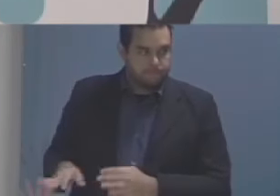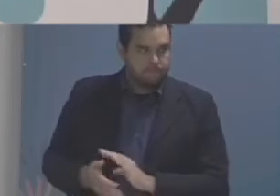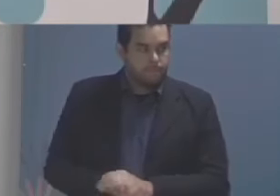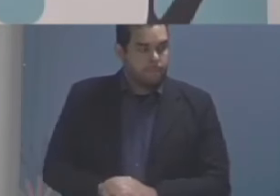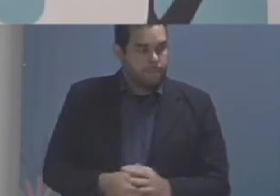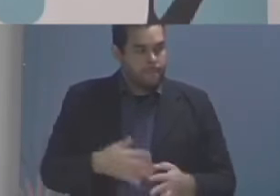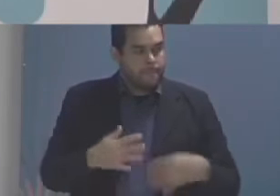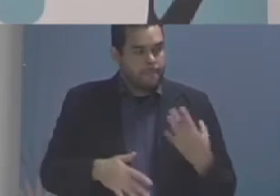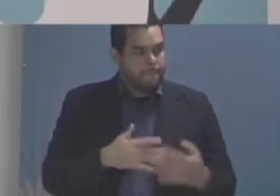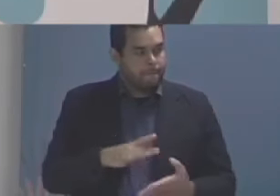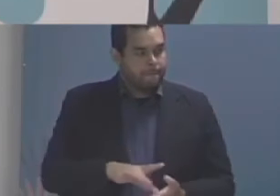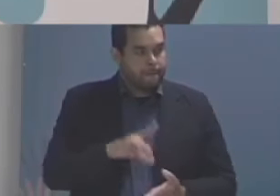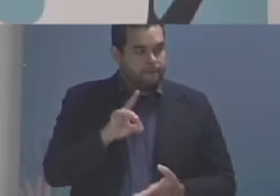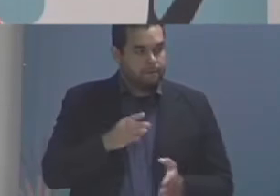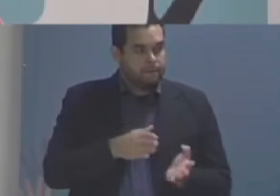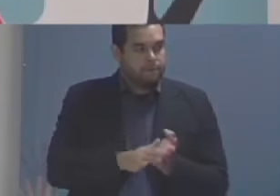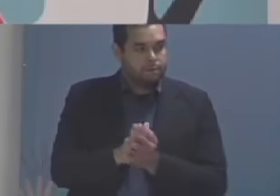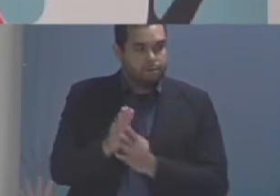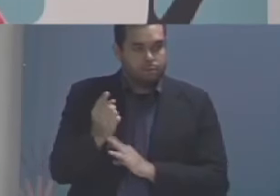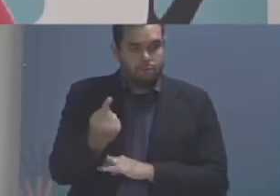sorteio. Deixo um ainda.